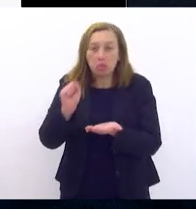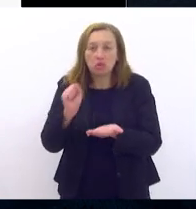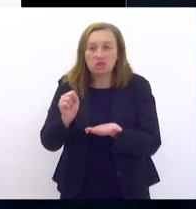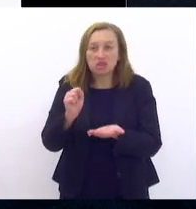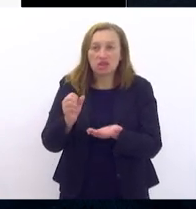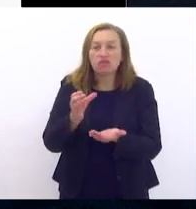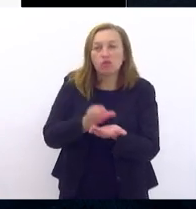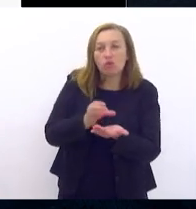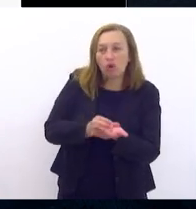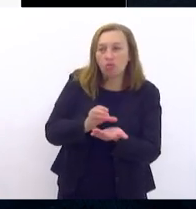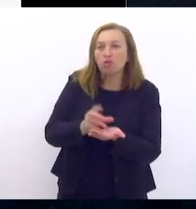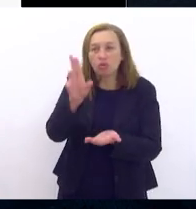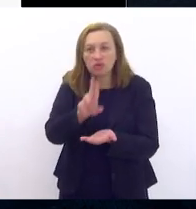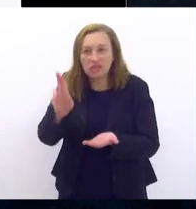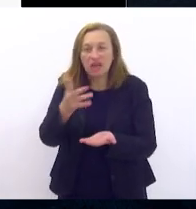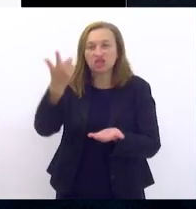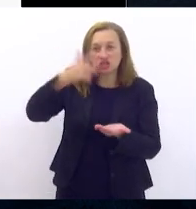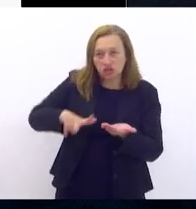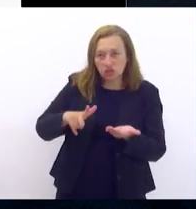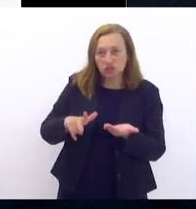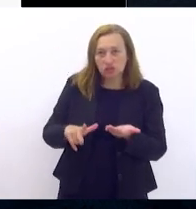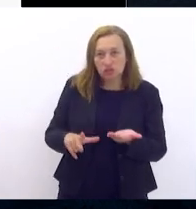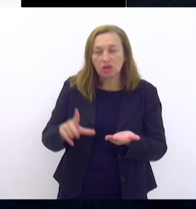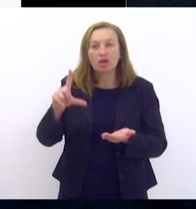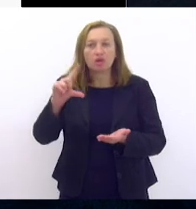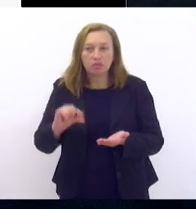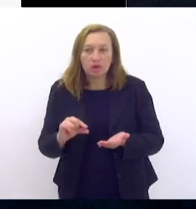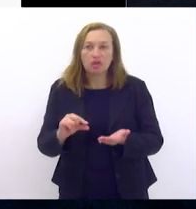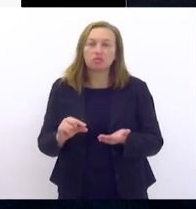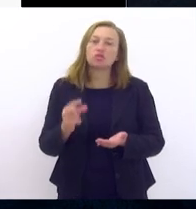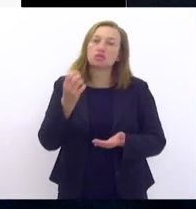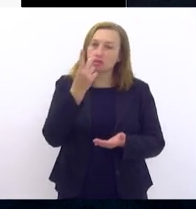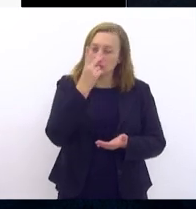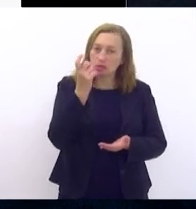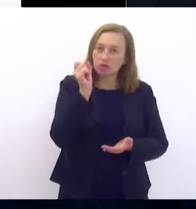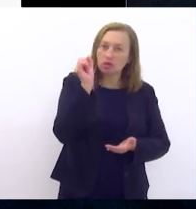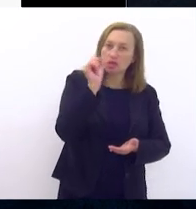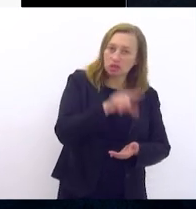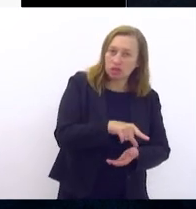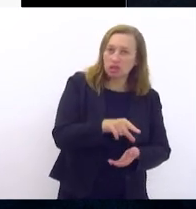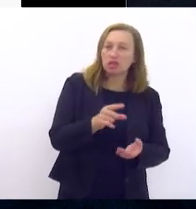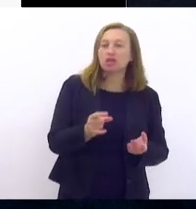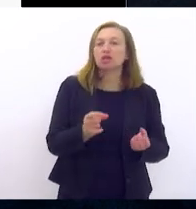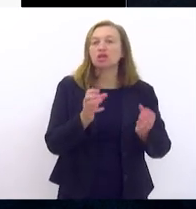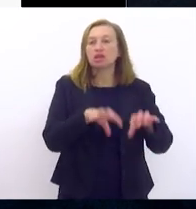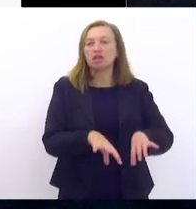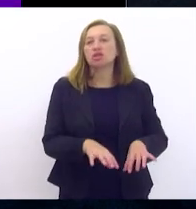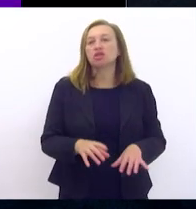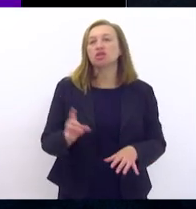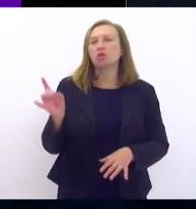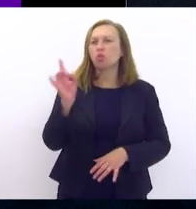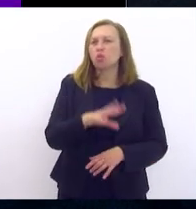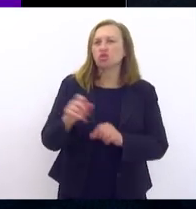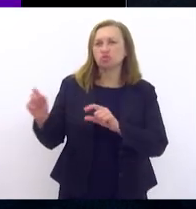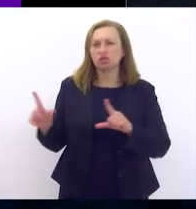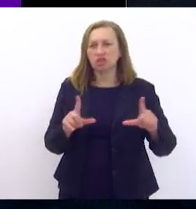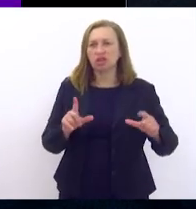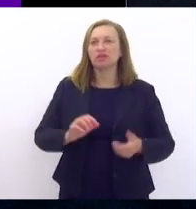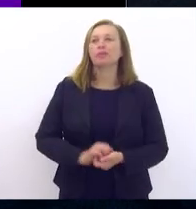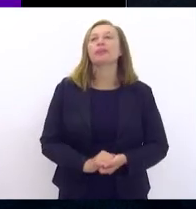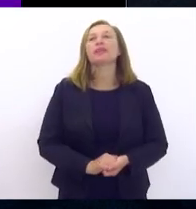reutilizar a gente também incentivando para gerar menos resíduos e acho que tem mais um último slide